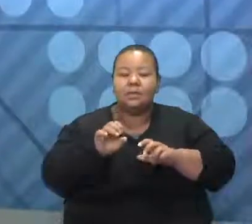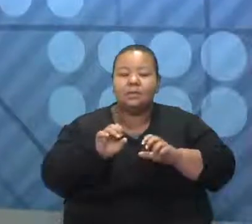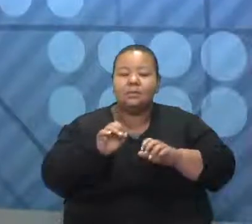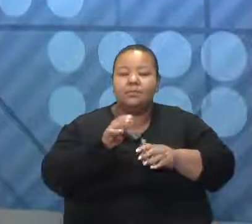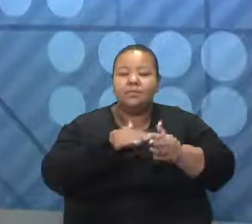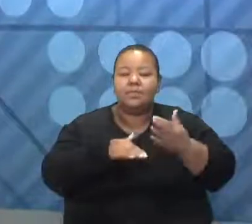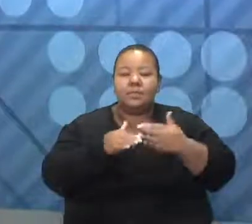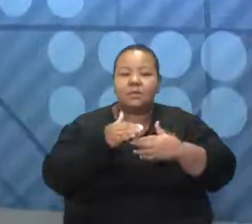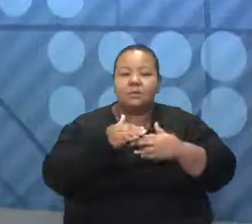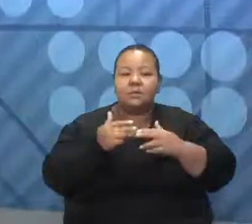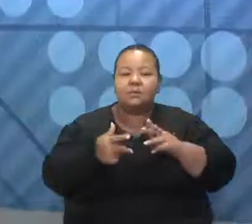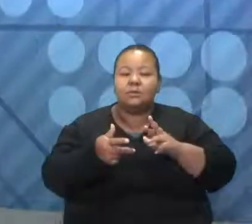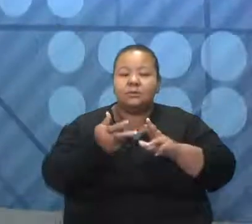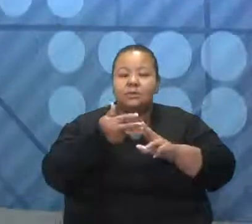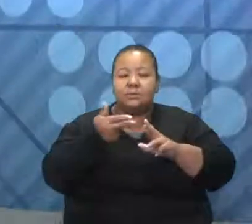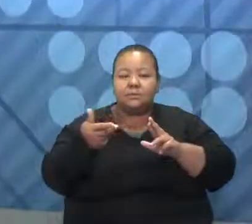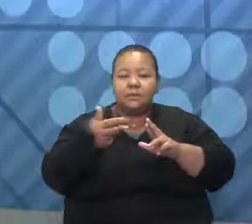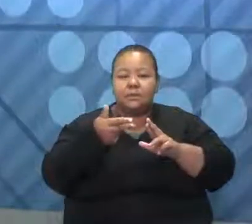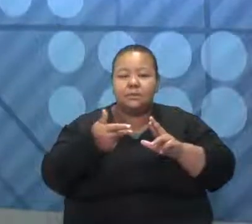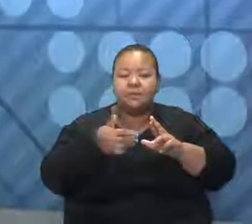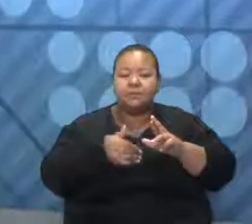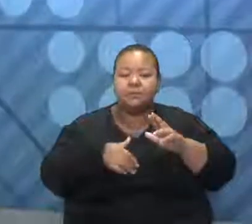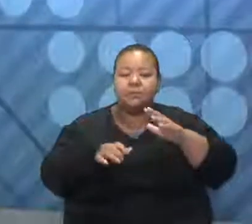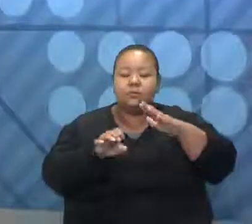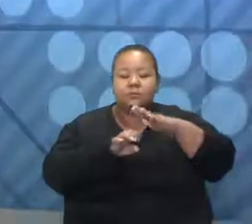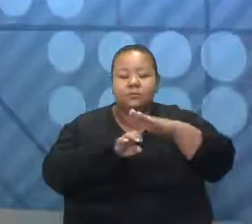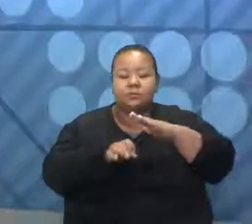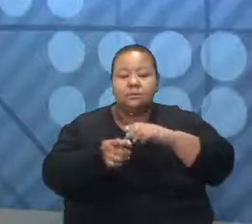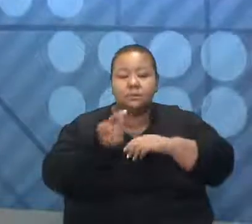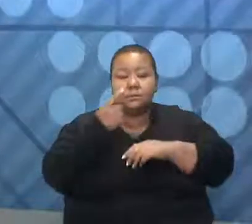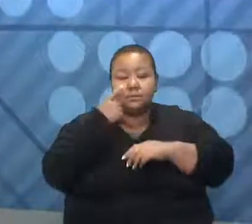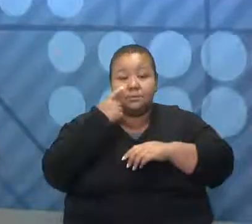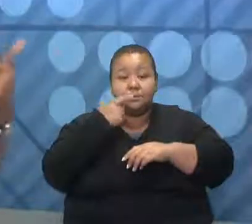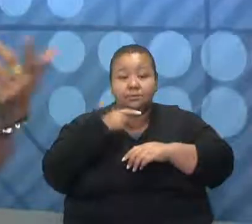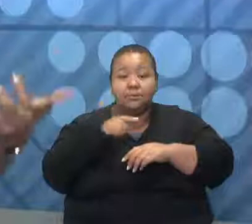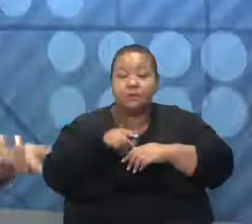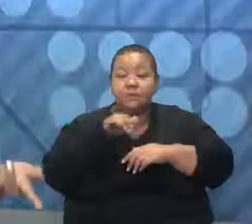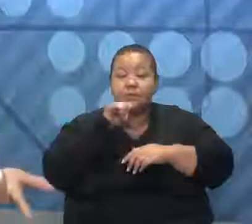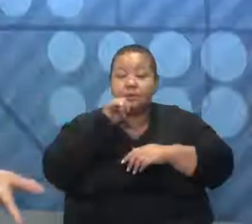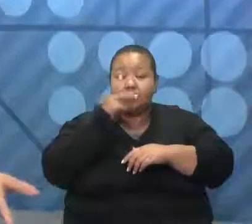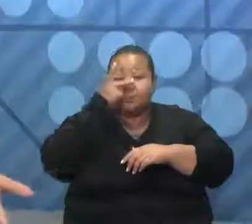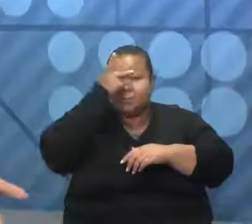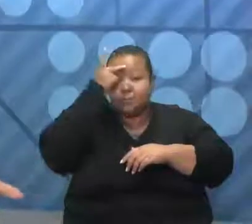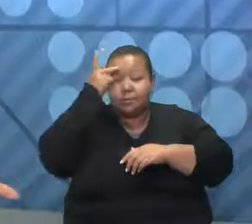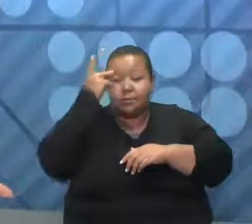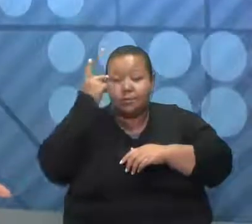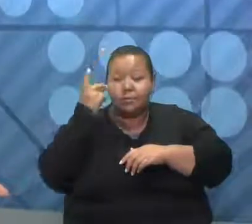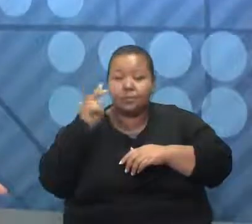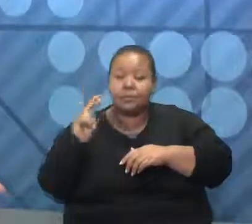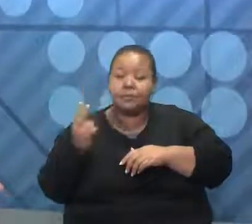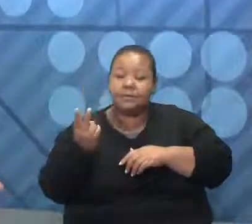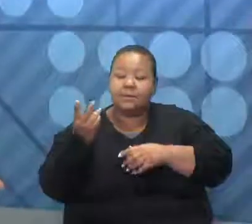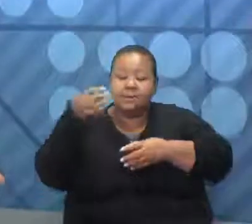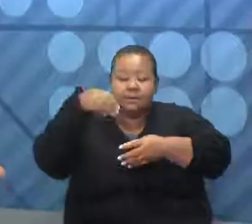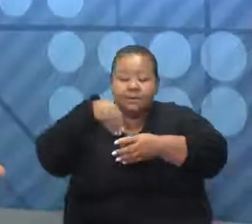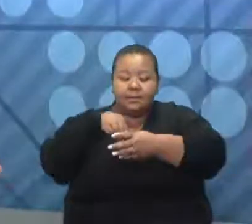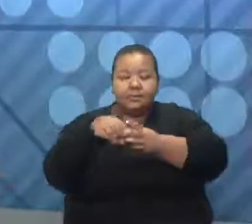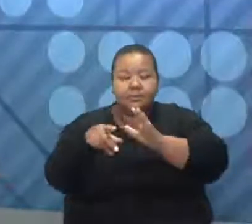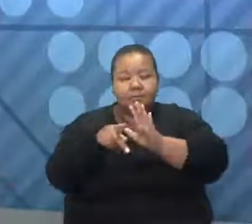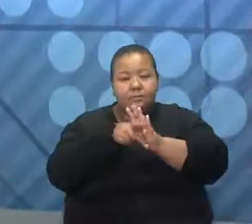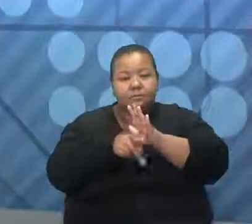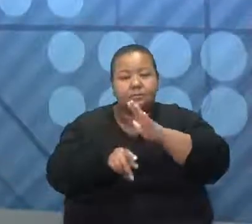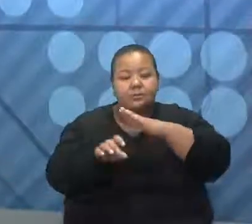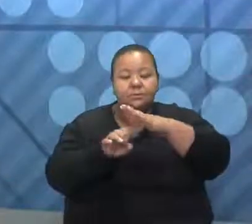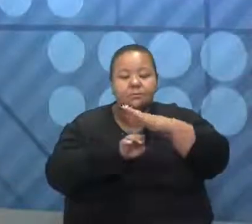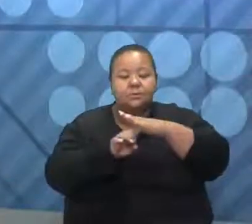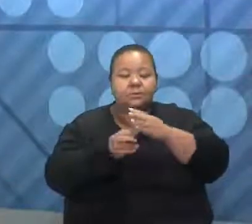empresa. Mas eu tenho que analisar o quê? Meu capital intelectual é do meu ativo que está ali na minha empresa. Só que como